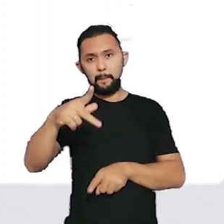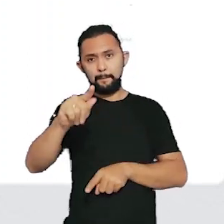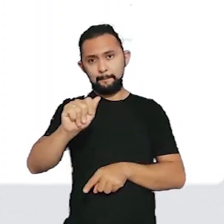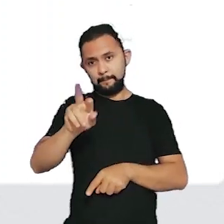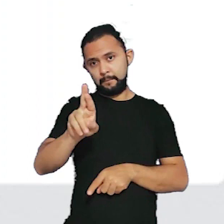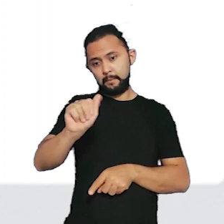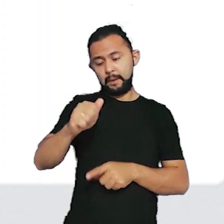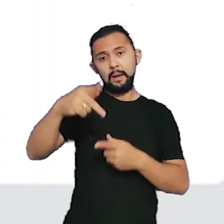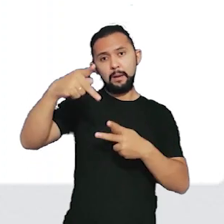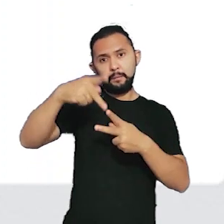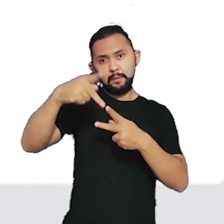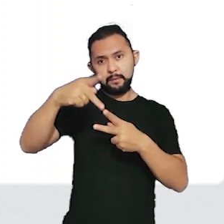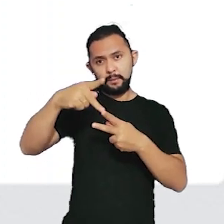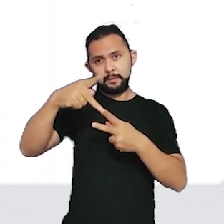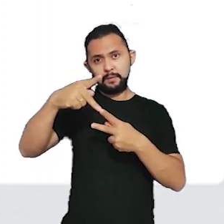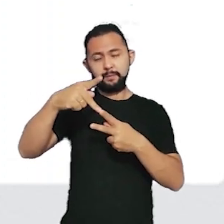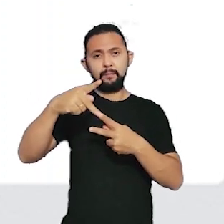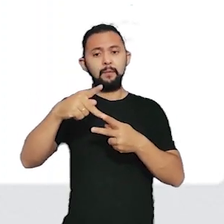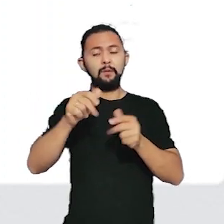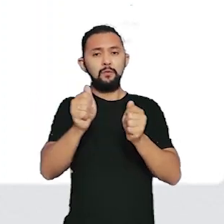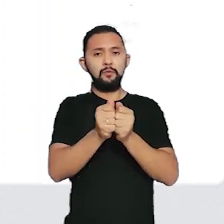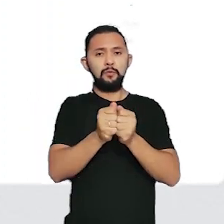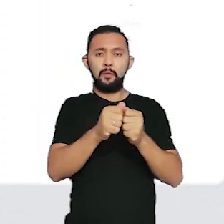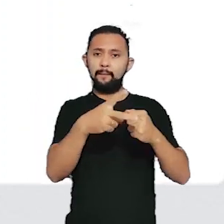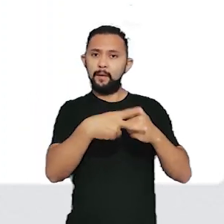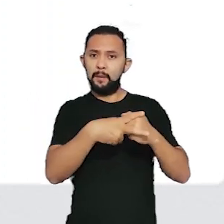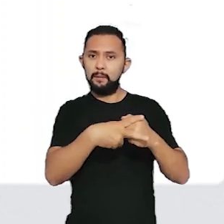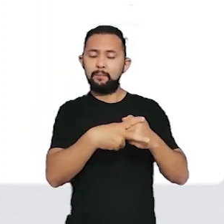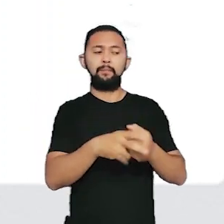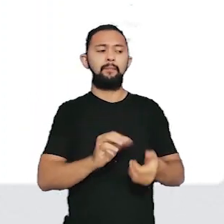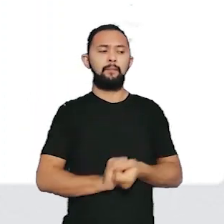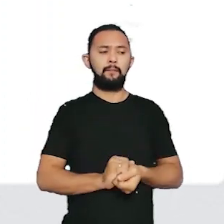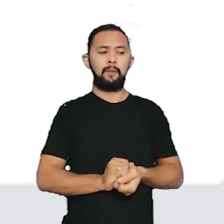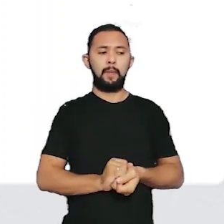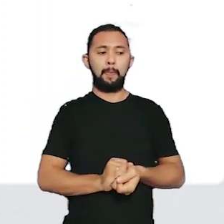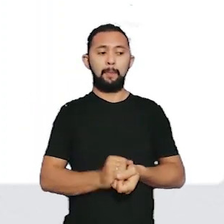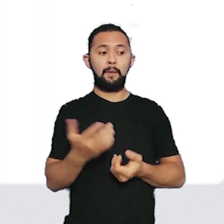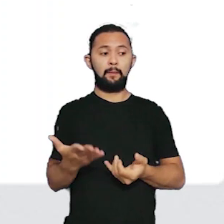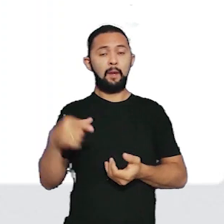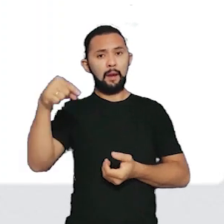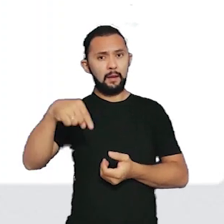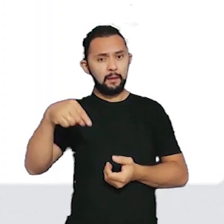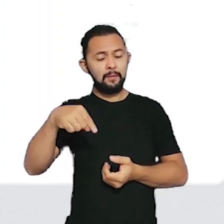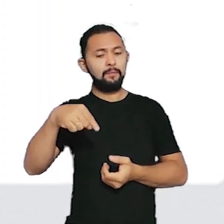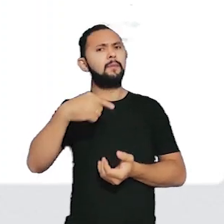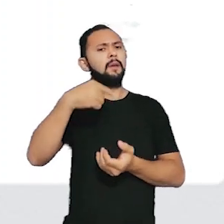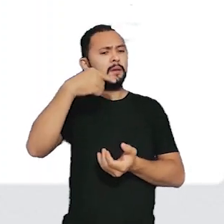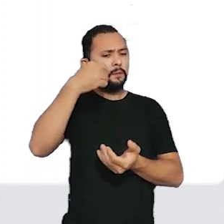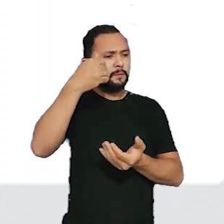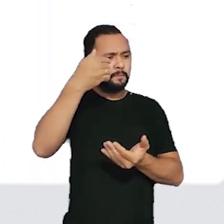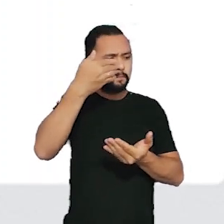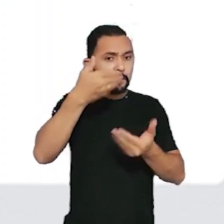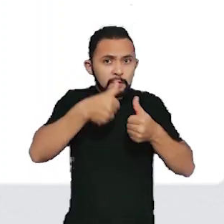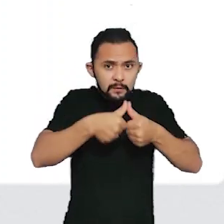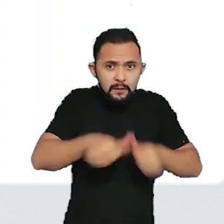infinitivo. Lembrando novamente o infinitivo, terminação R. Aqui estamos para estudar. Aqui